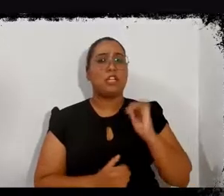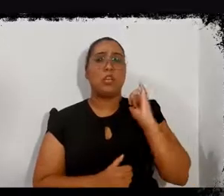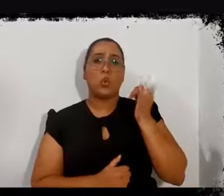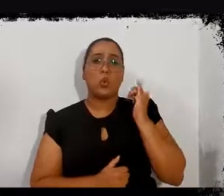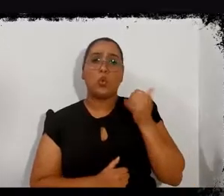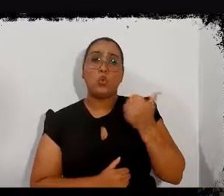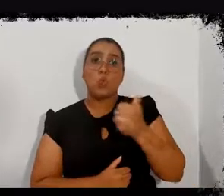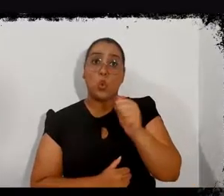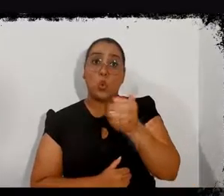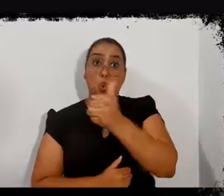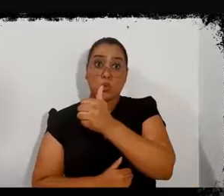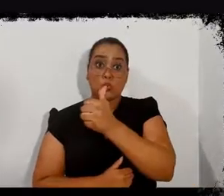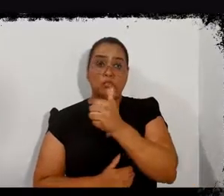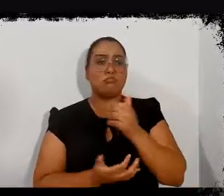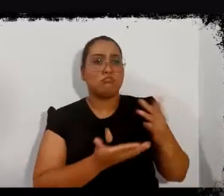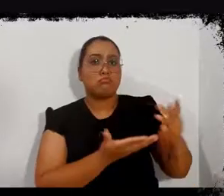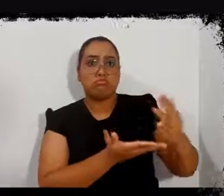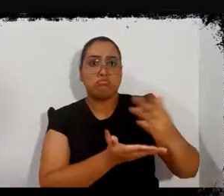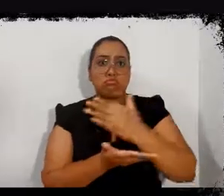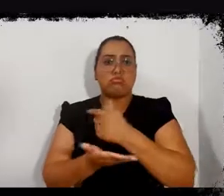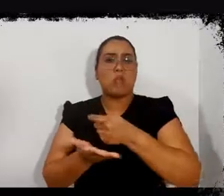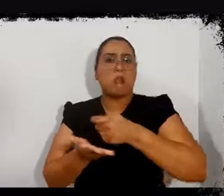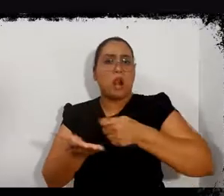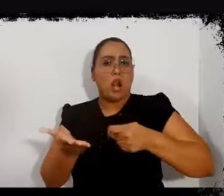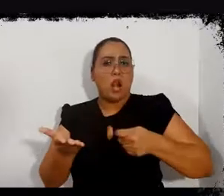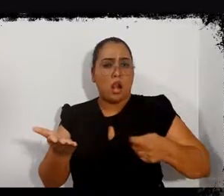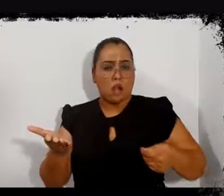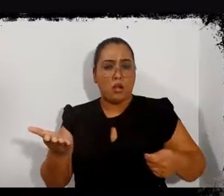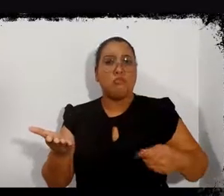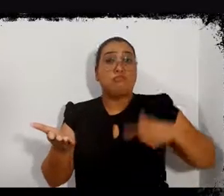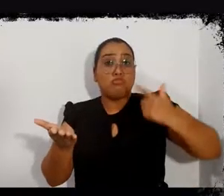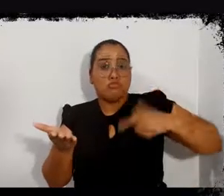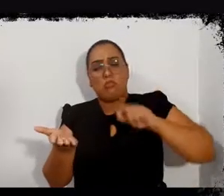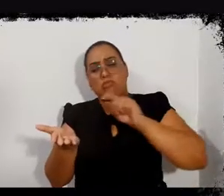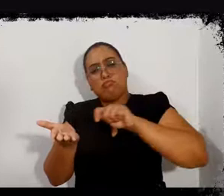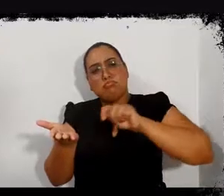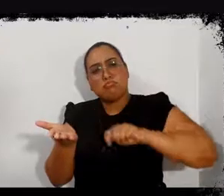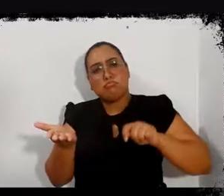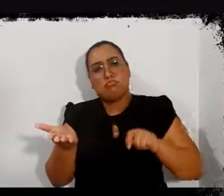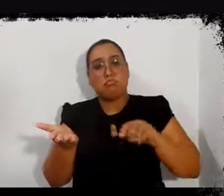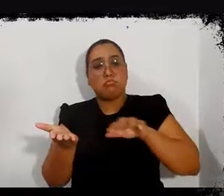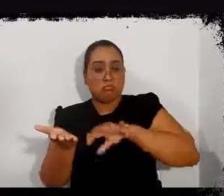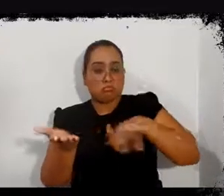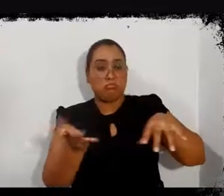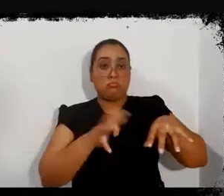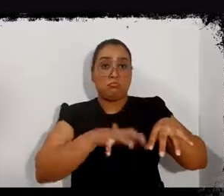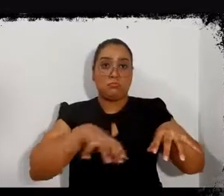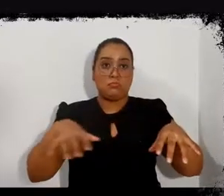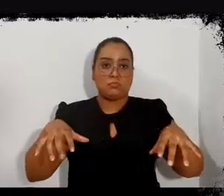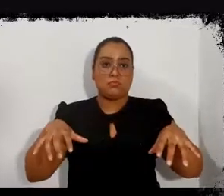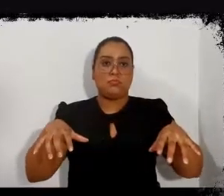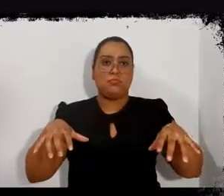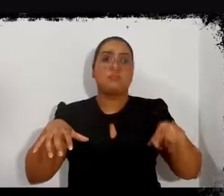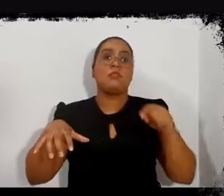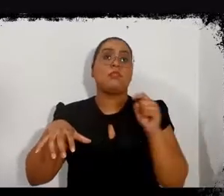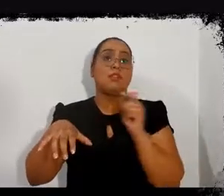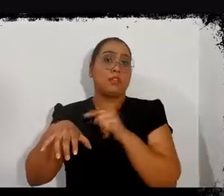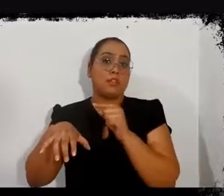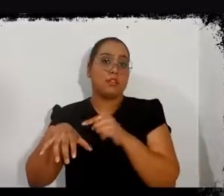Perrault e os Mitos Paralelos, publicada em